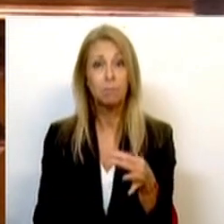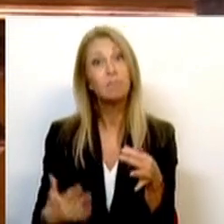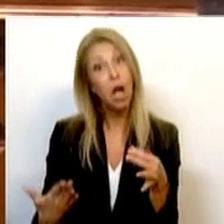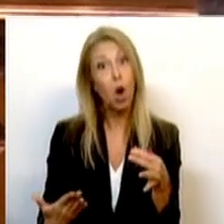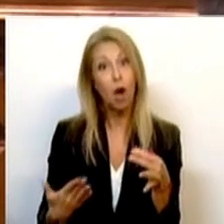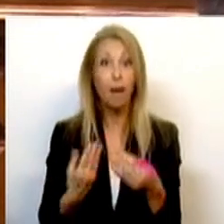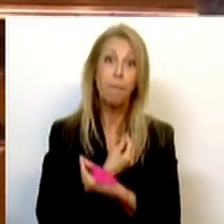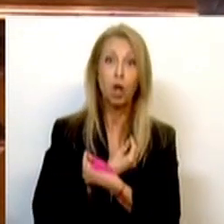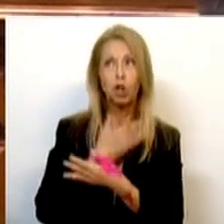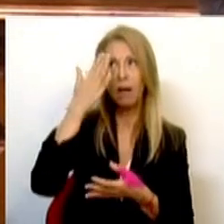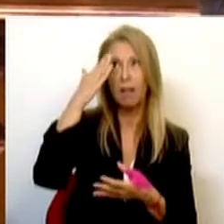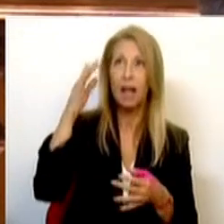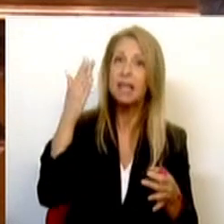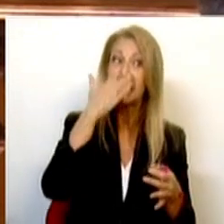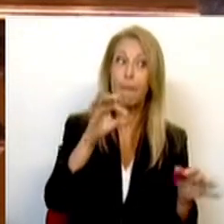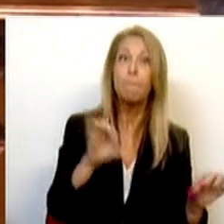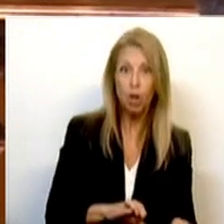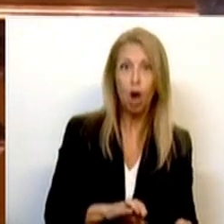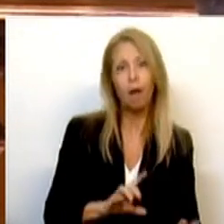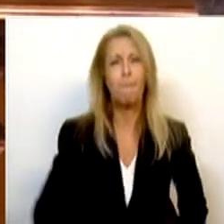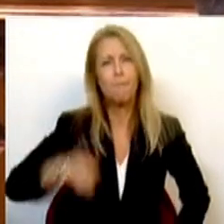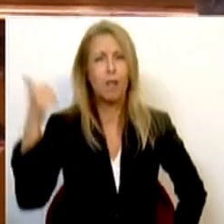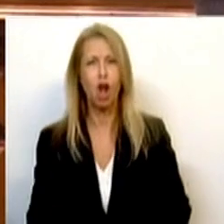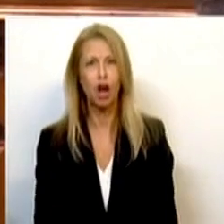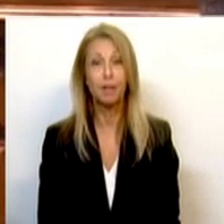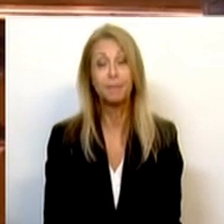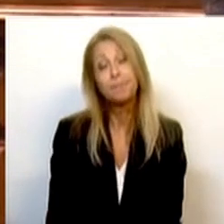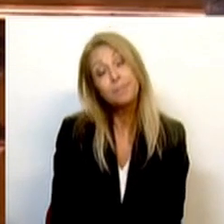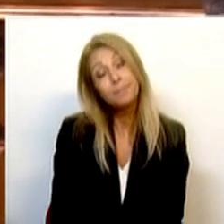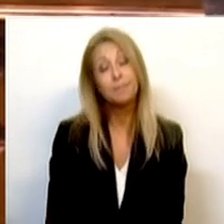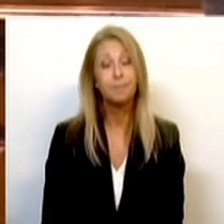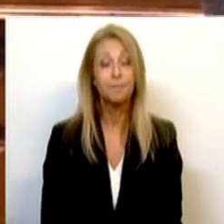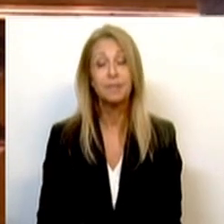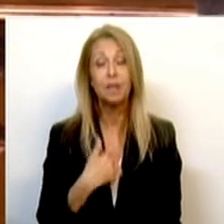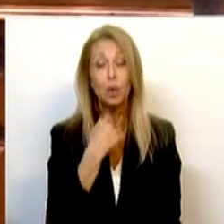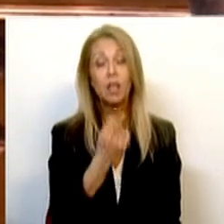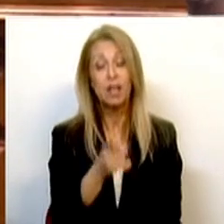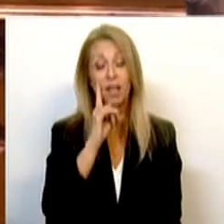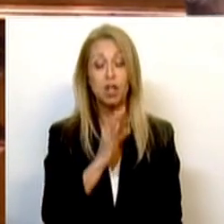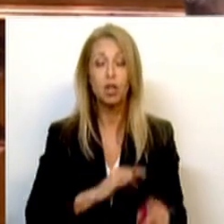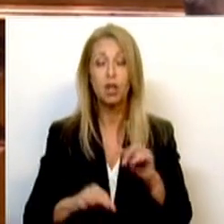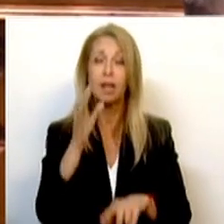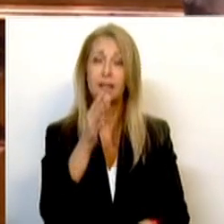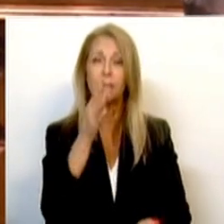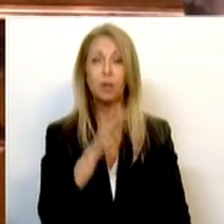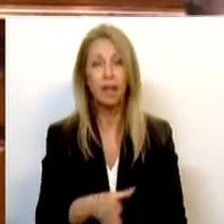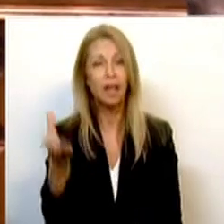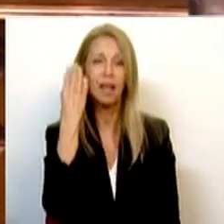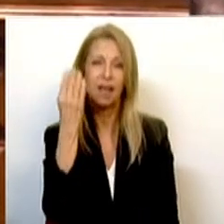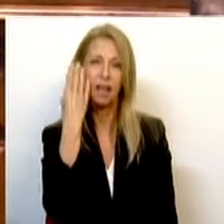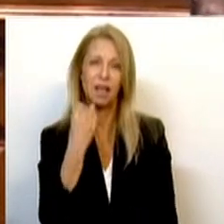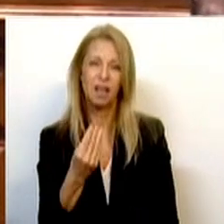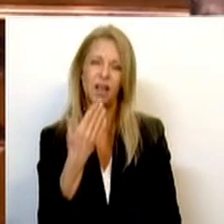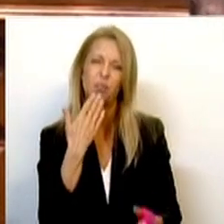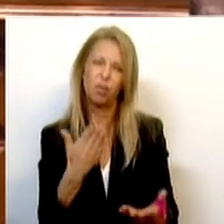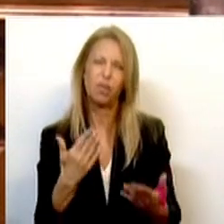de Esquerda, quanto pior, melhor. Eu só diria, Senhora Deputada Catarina Martins, por